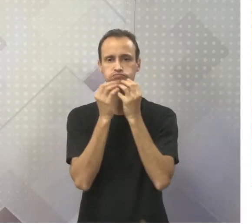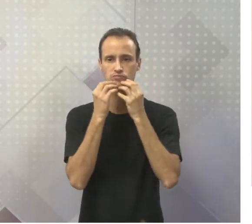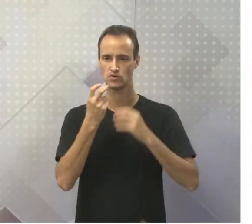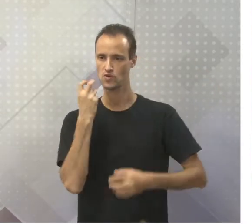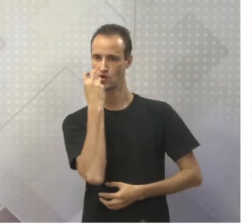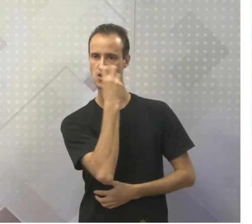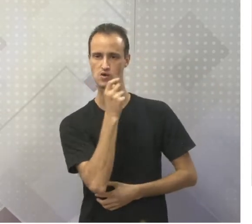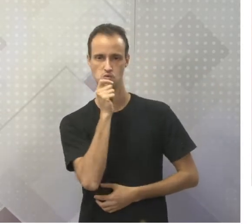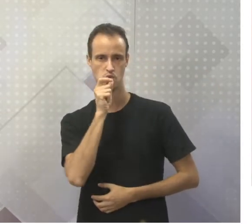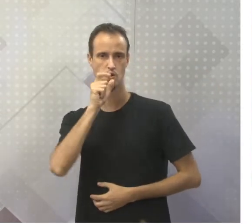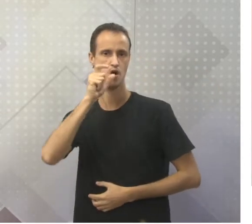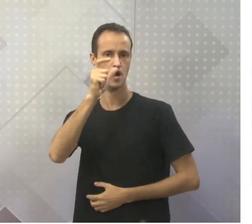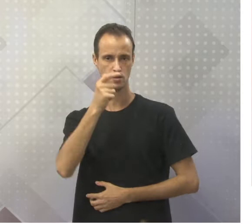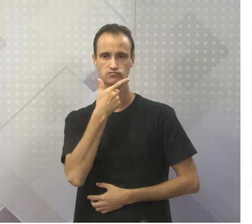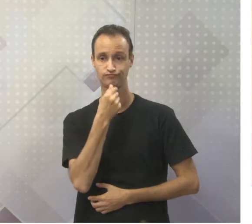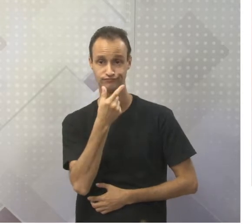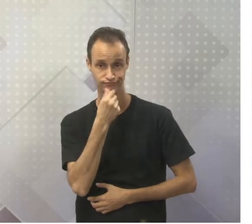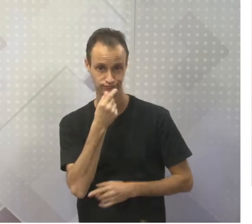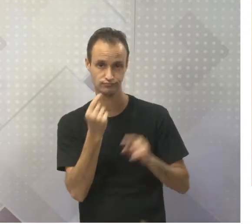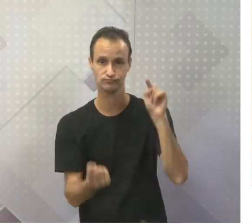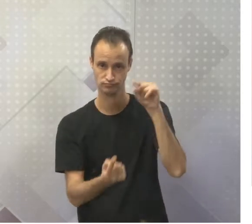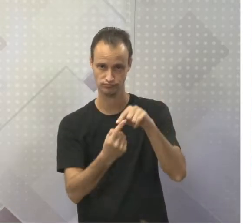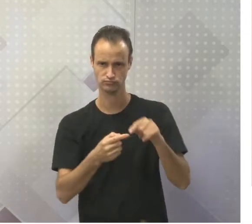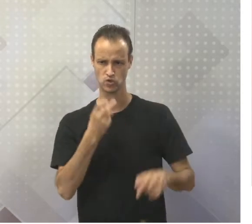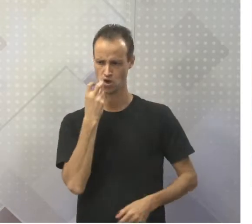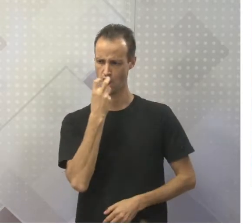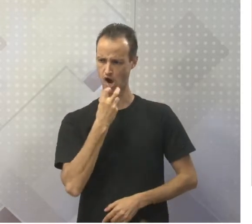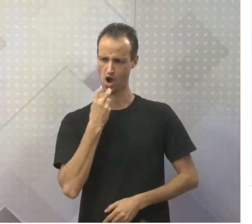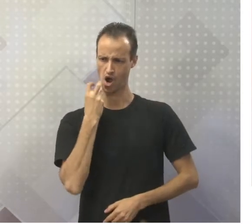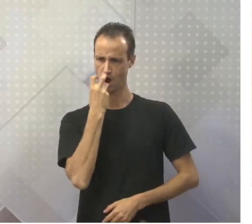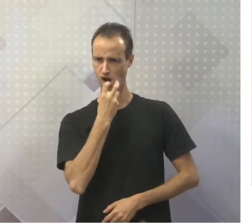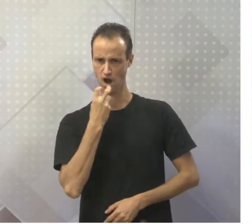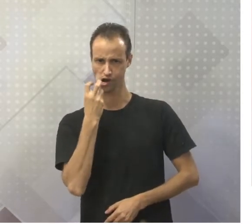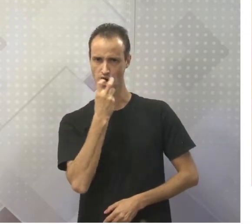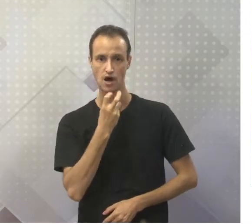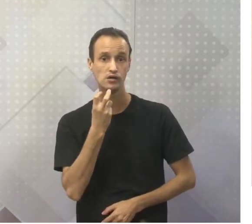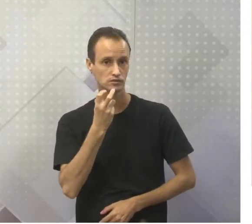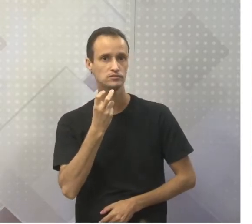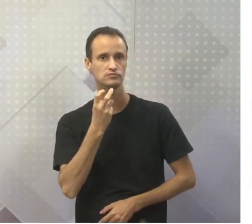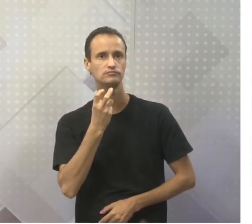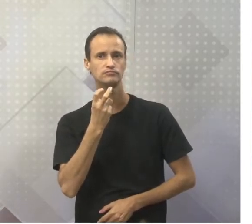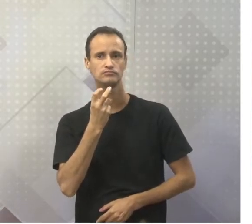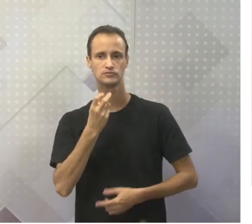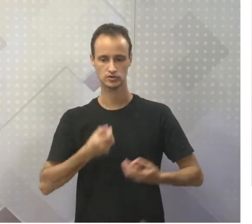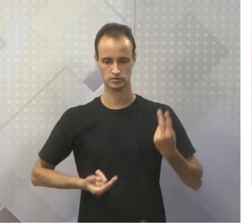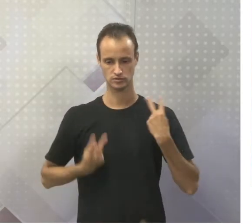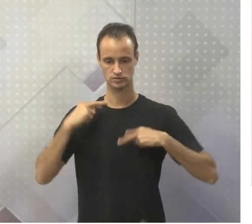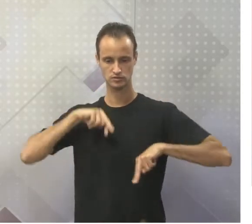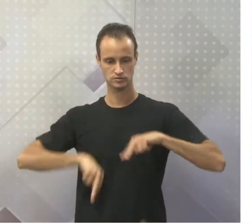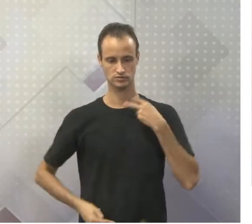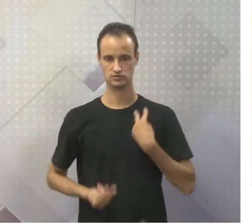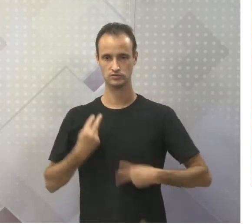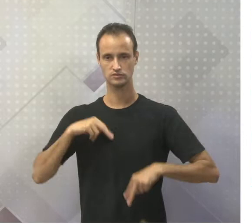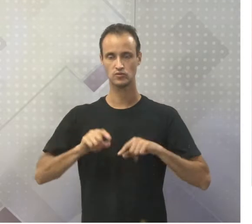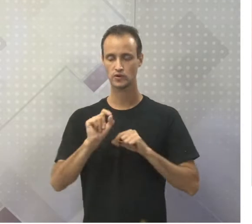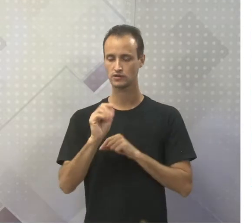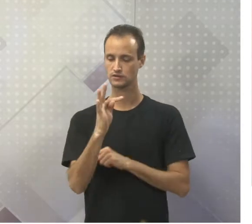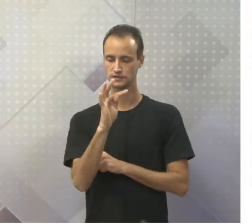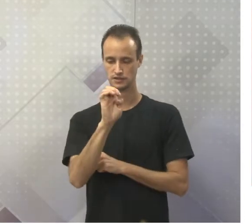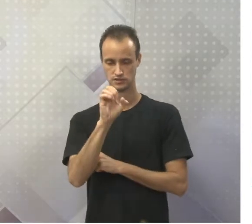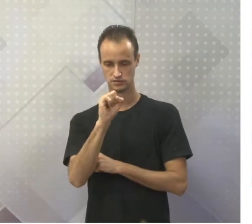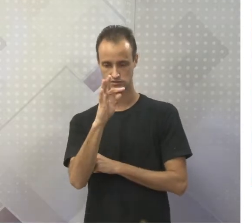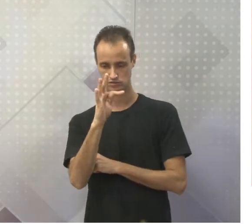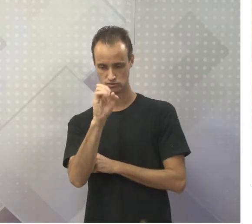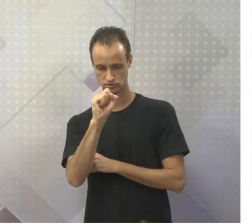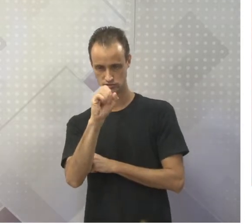menino engrossa, aquela voz assim fica, né? Isso é um hormônio chamado de testosterona, né?